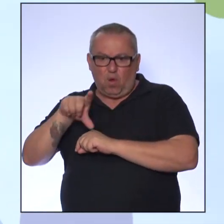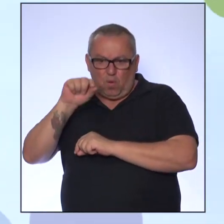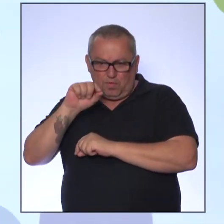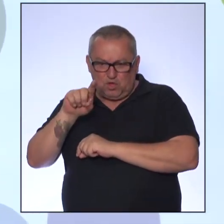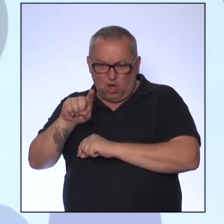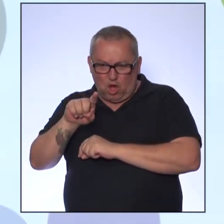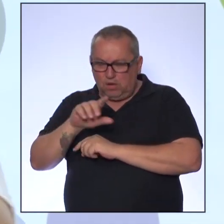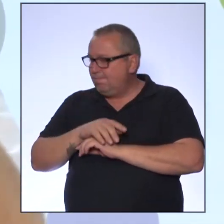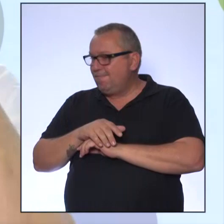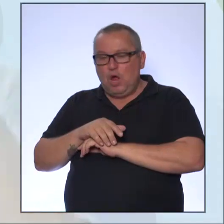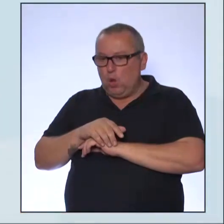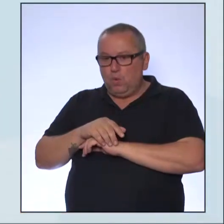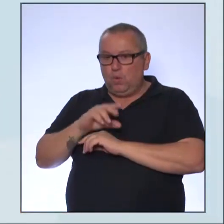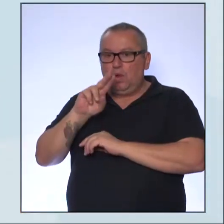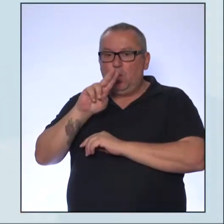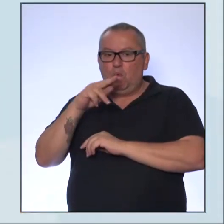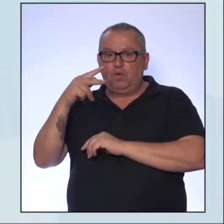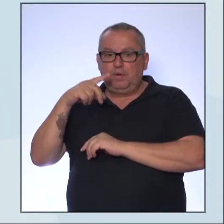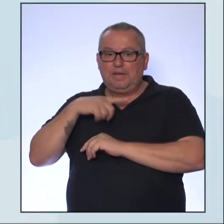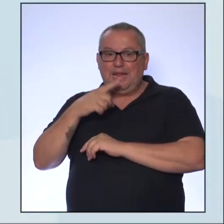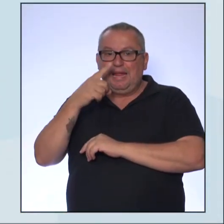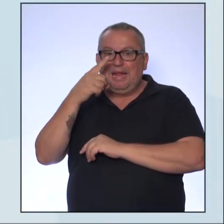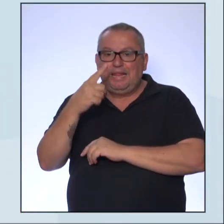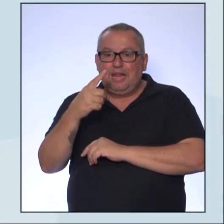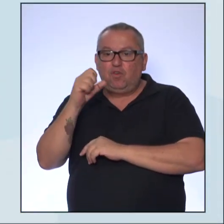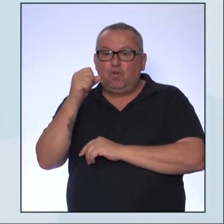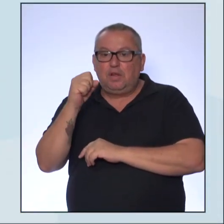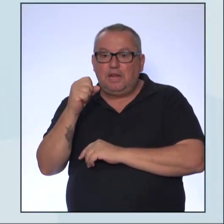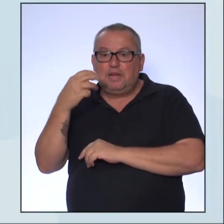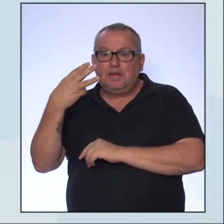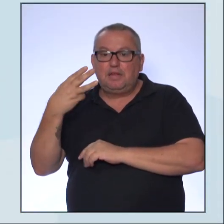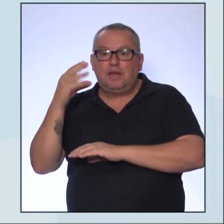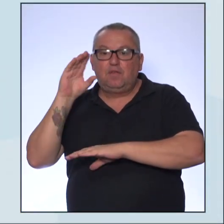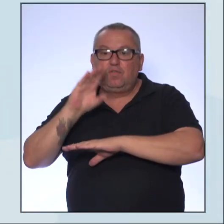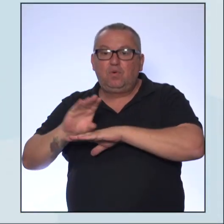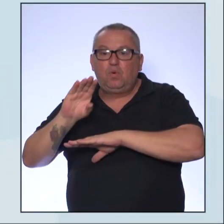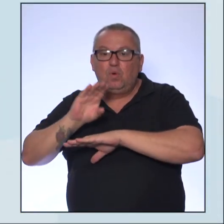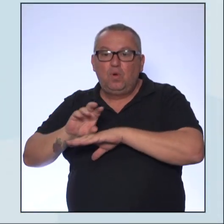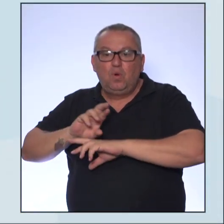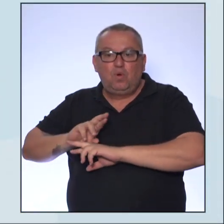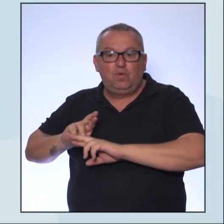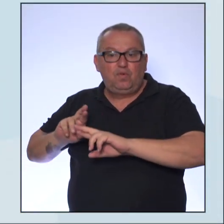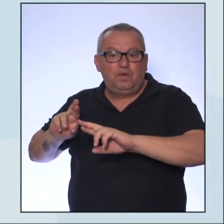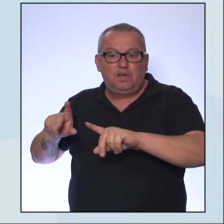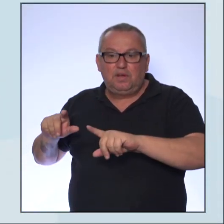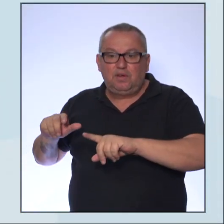na USP você tem 183 diferentes opções de curso. São